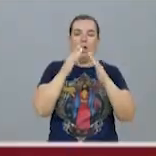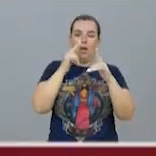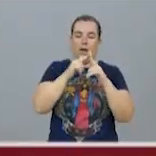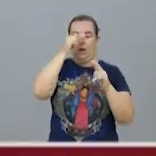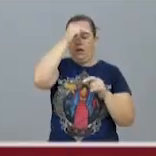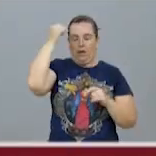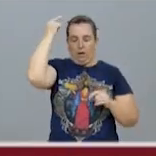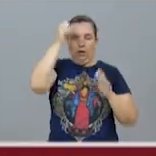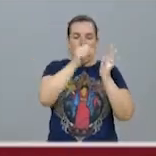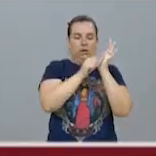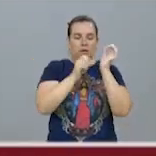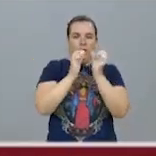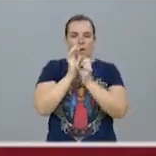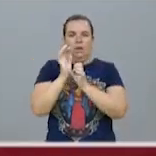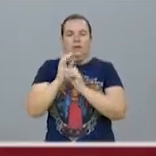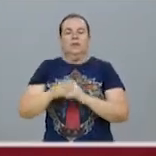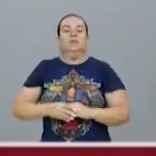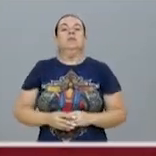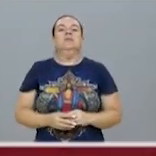Nós